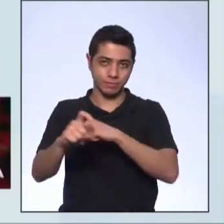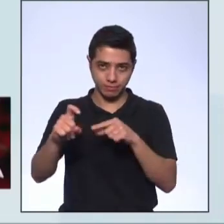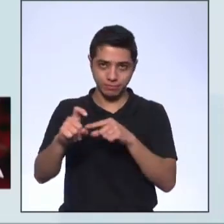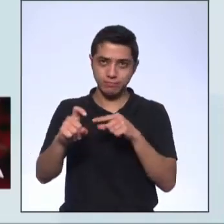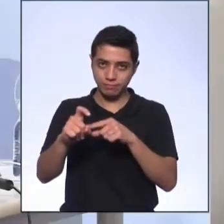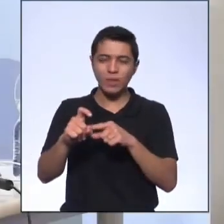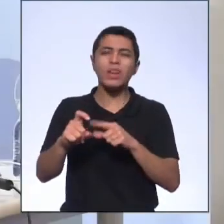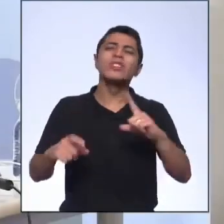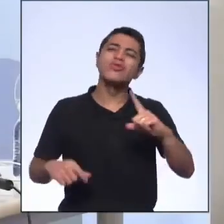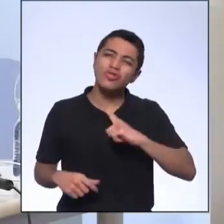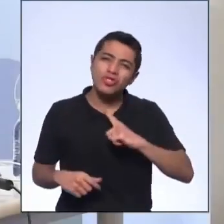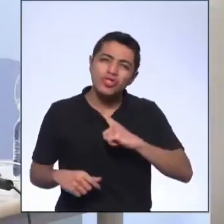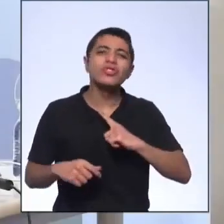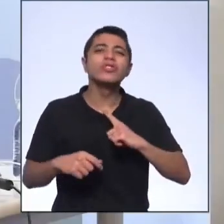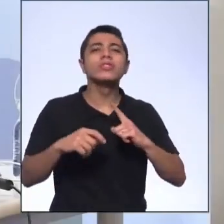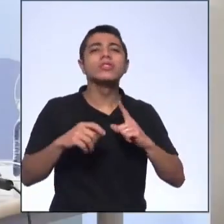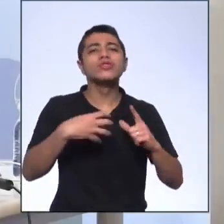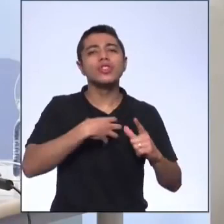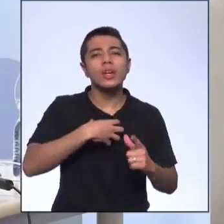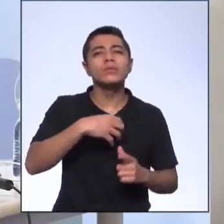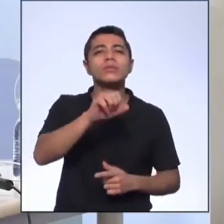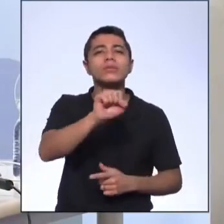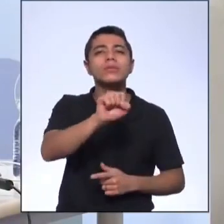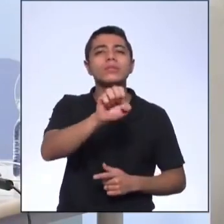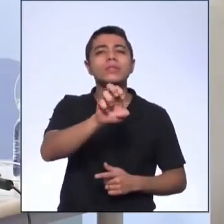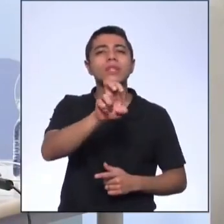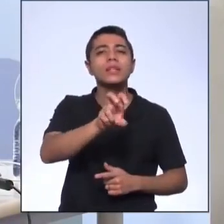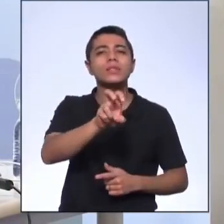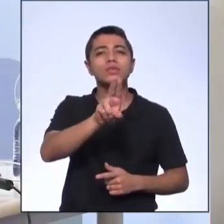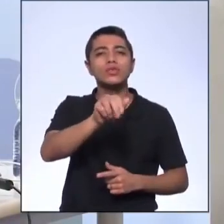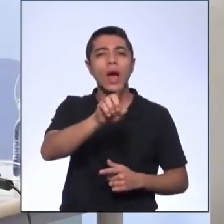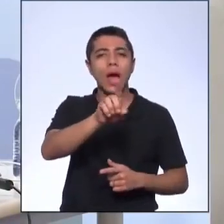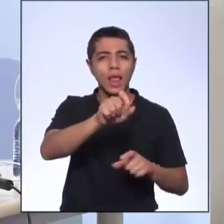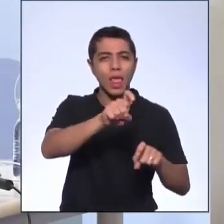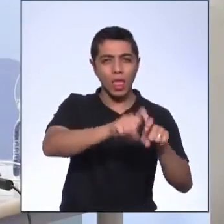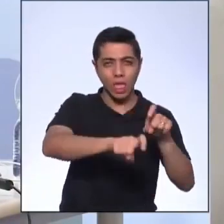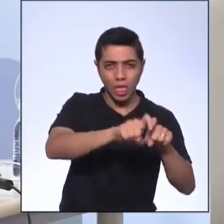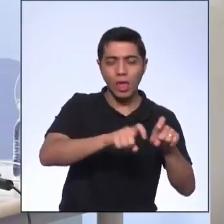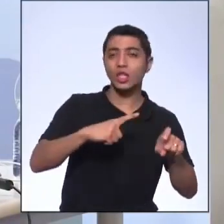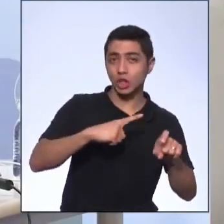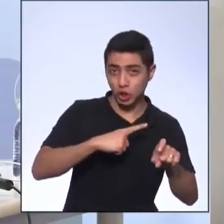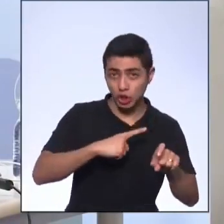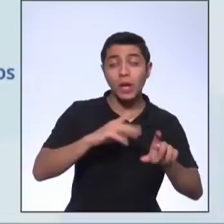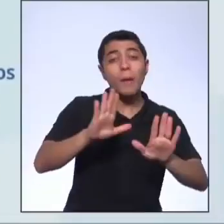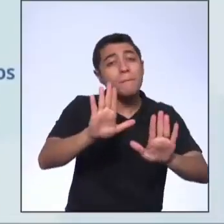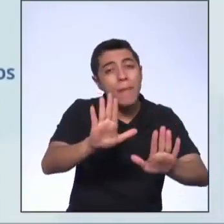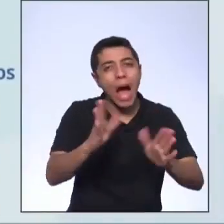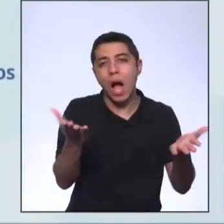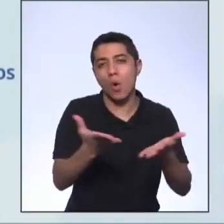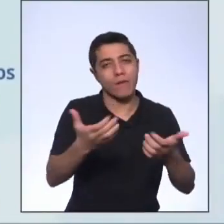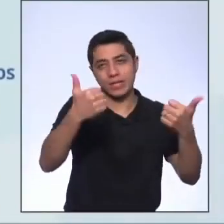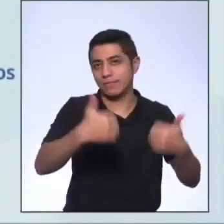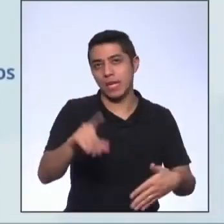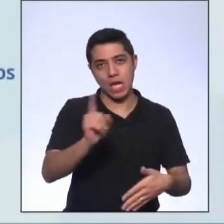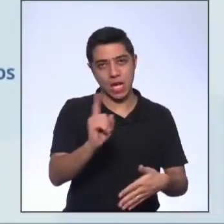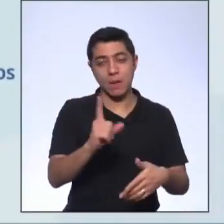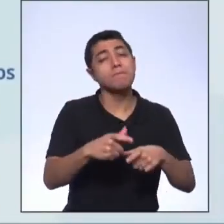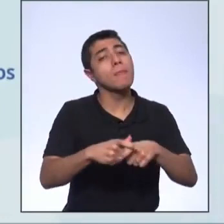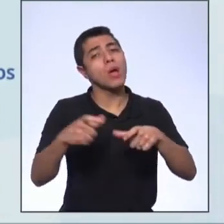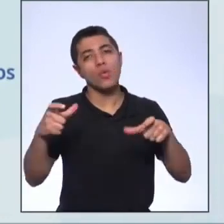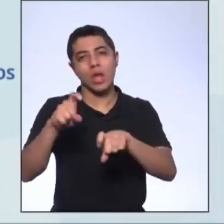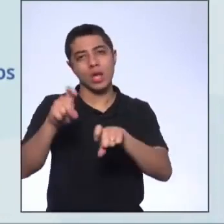é um pouco mais complexa, que a gente não vai abordar agora, ok? Então, aqui, quando a gente olha a estrutura de um protozoário, vamos